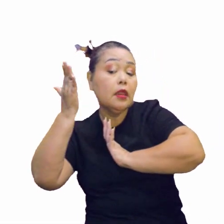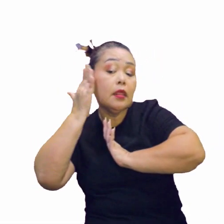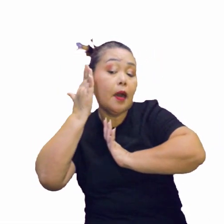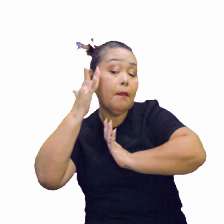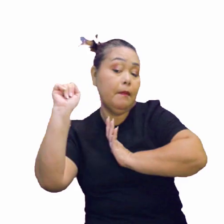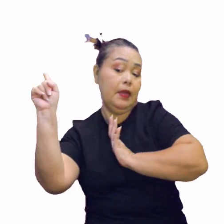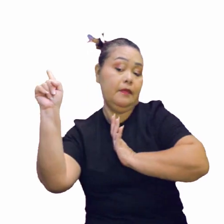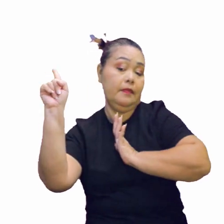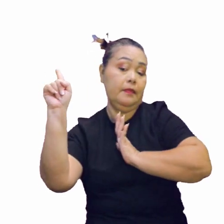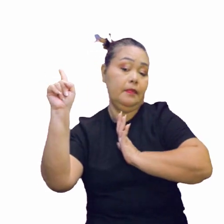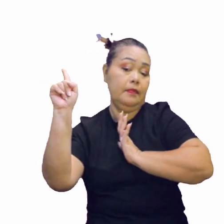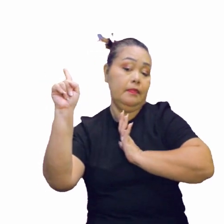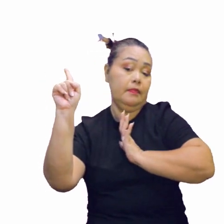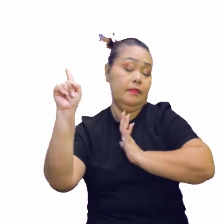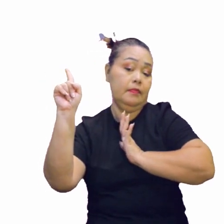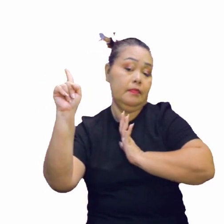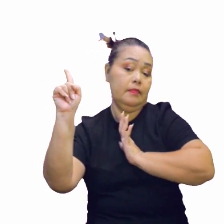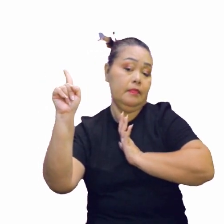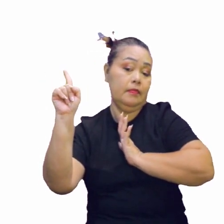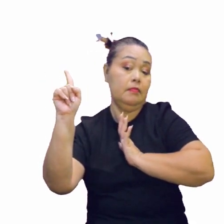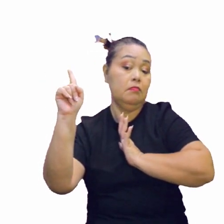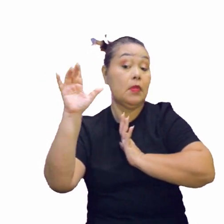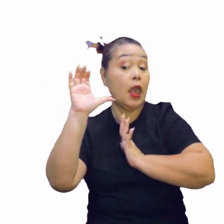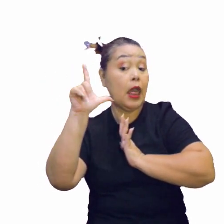Cultura, clima,